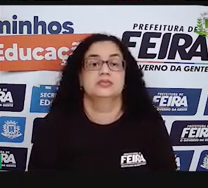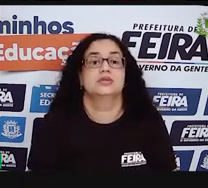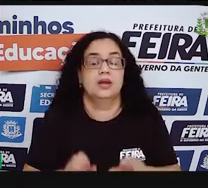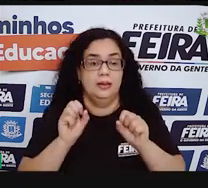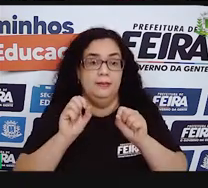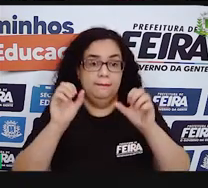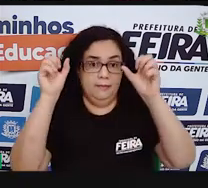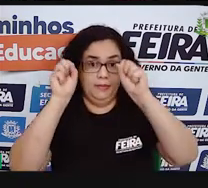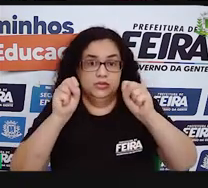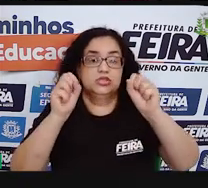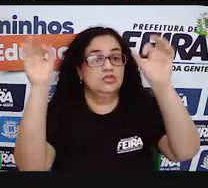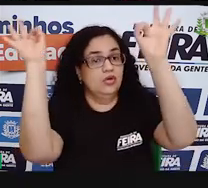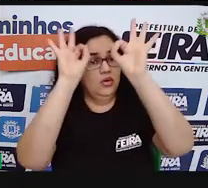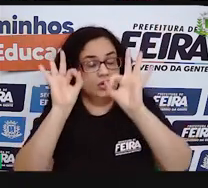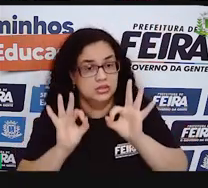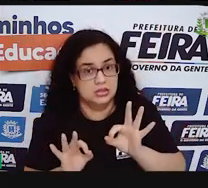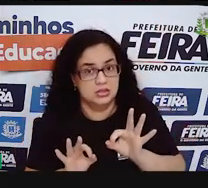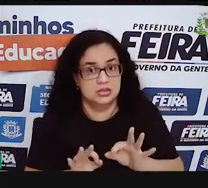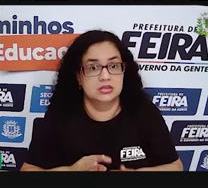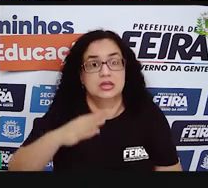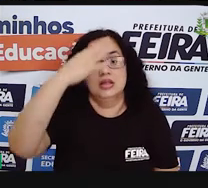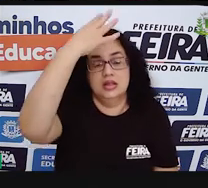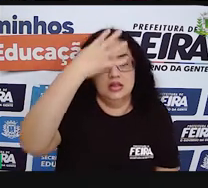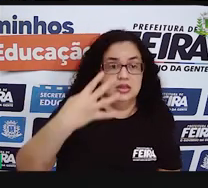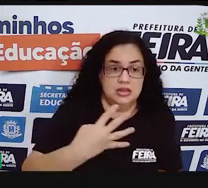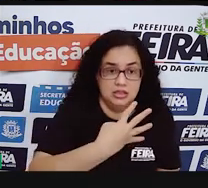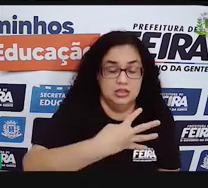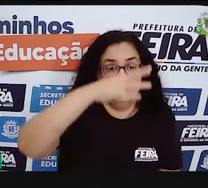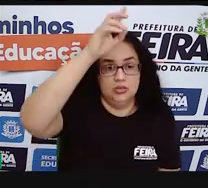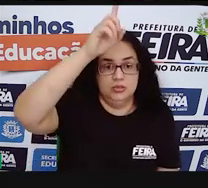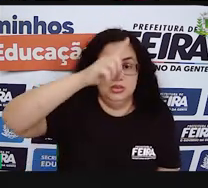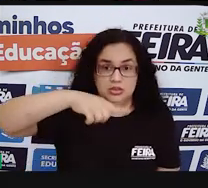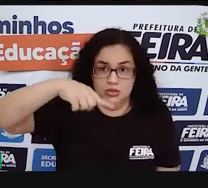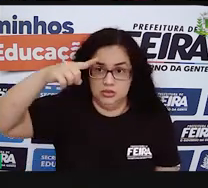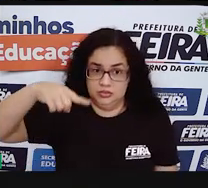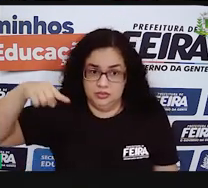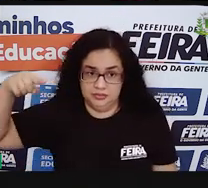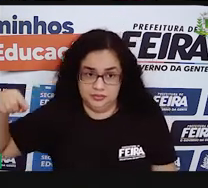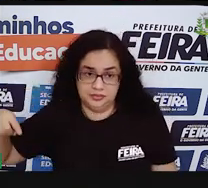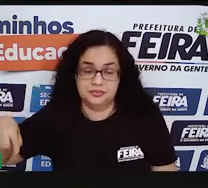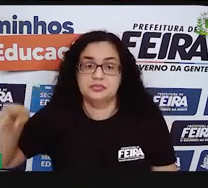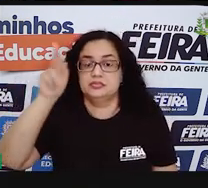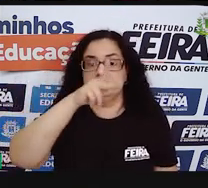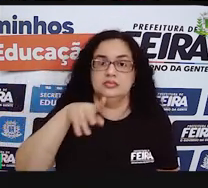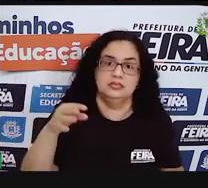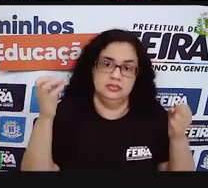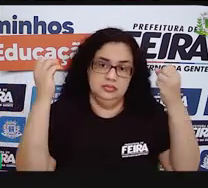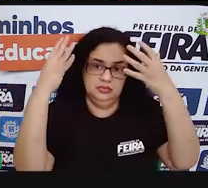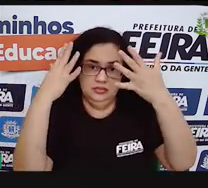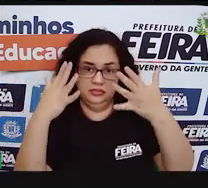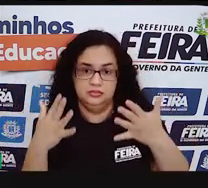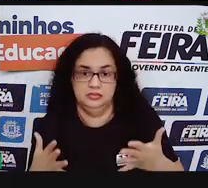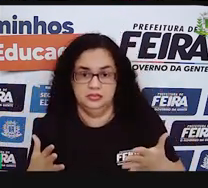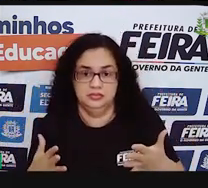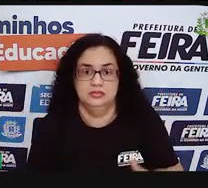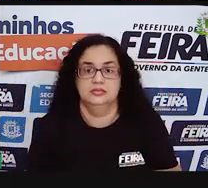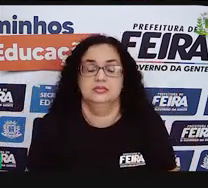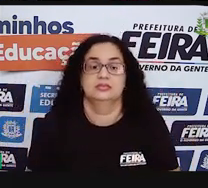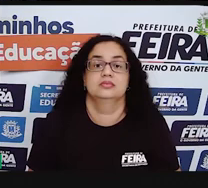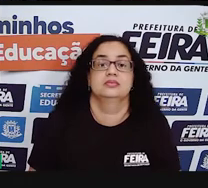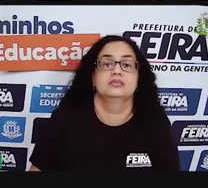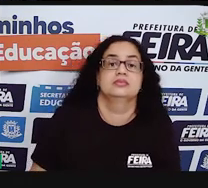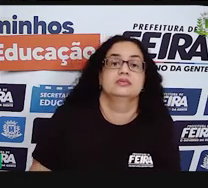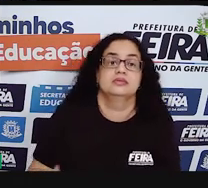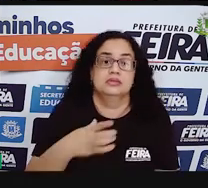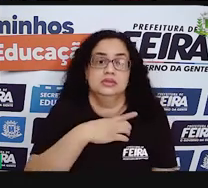É possível organizar os dados da tabela num gráfico. A Proja falou sobre isso, né? Os gráficos